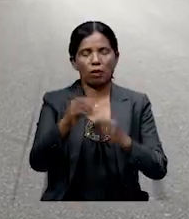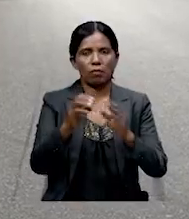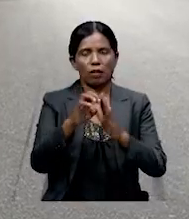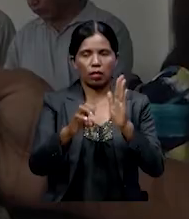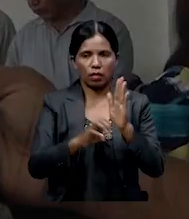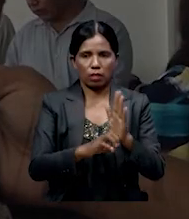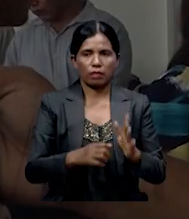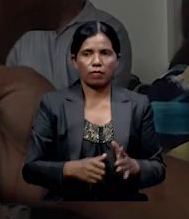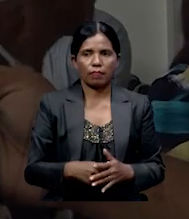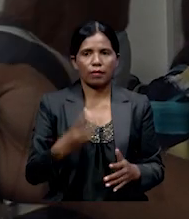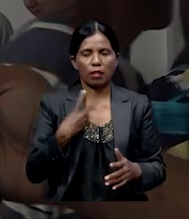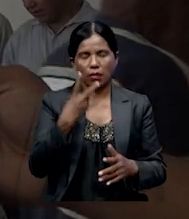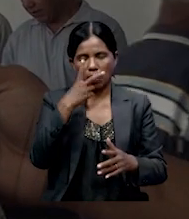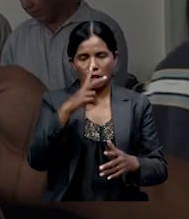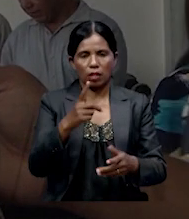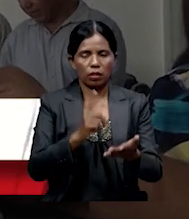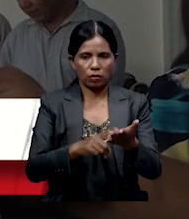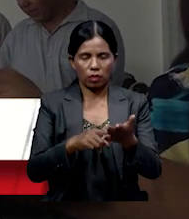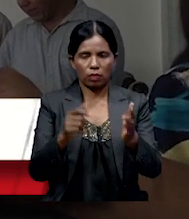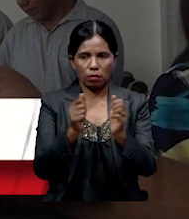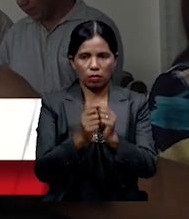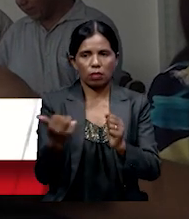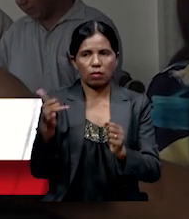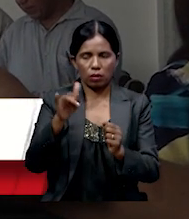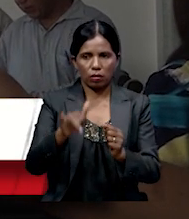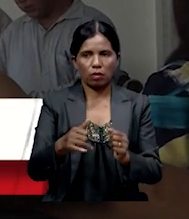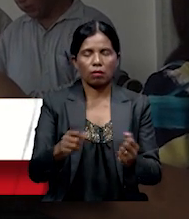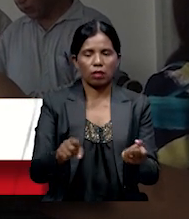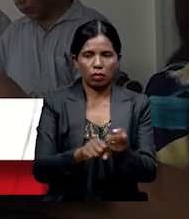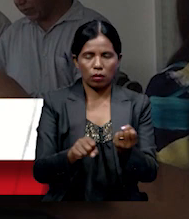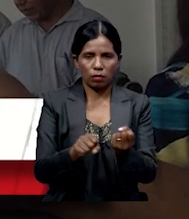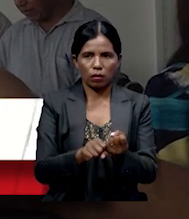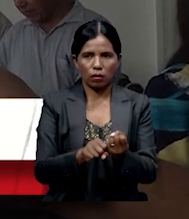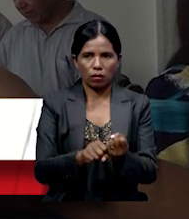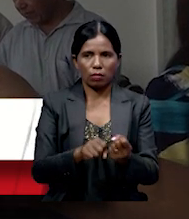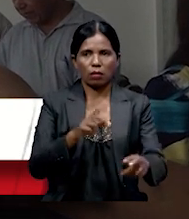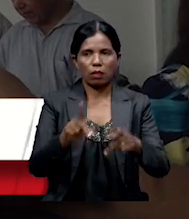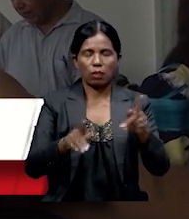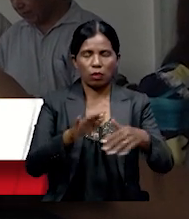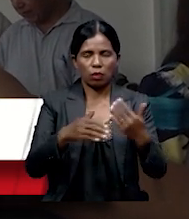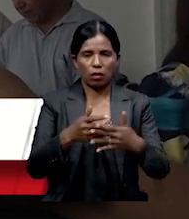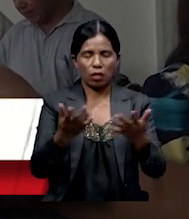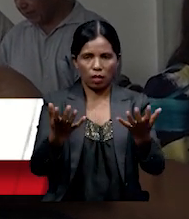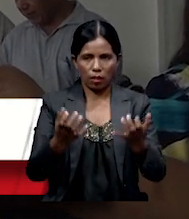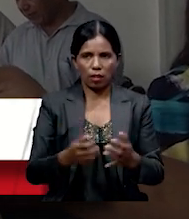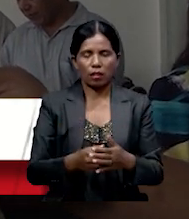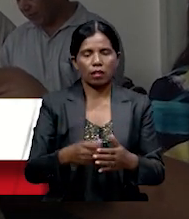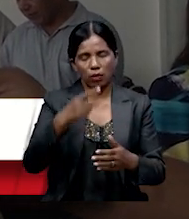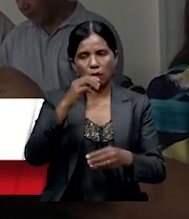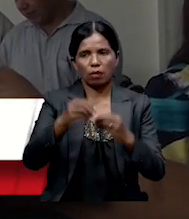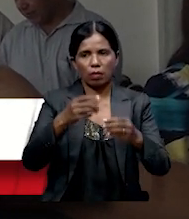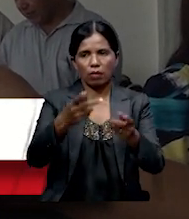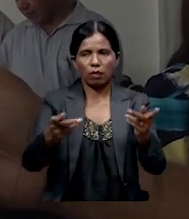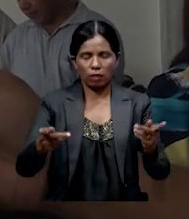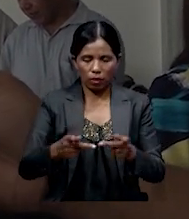tumba base, halo discussão sira, do a mi apoio. Ba comunidade ser interesse, kata fatin